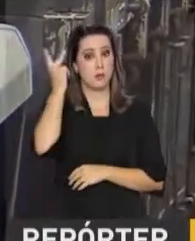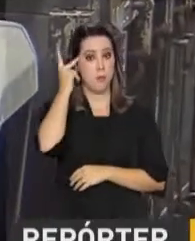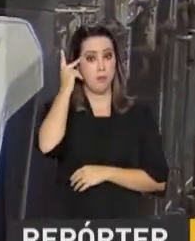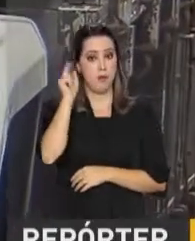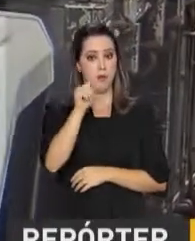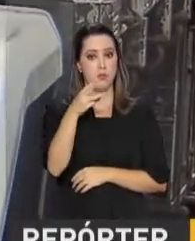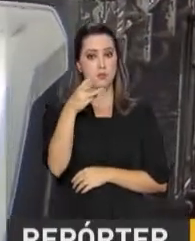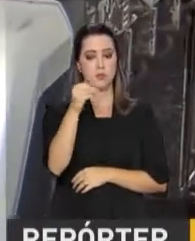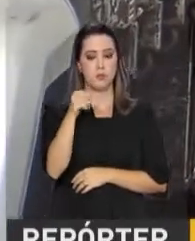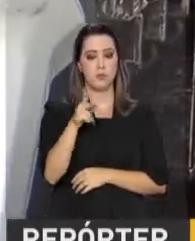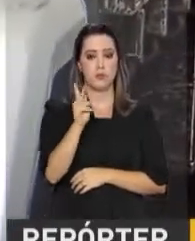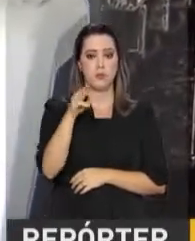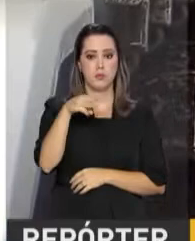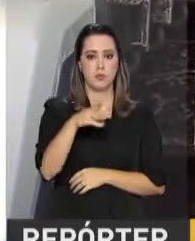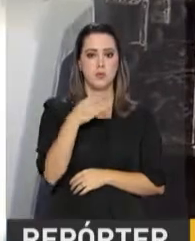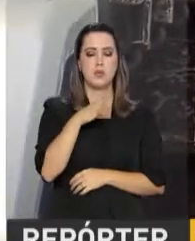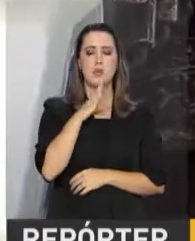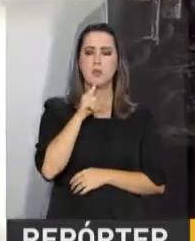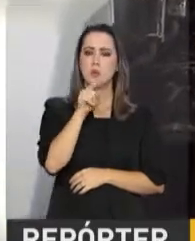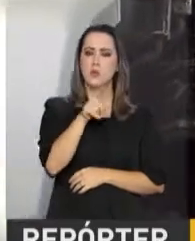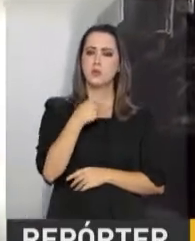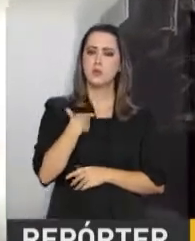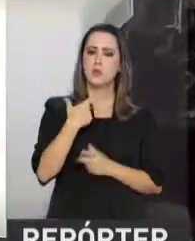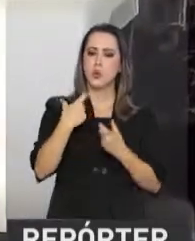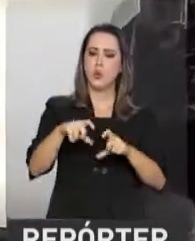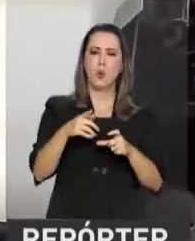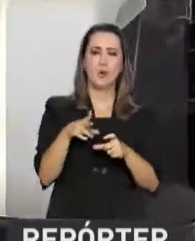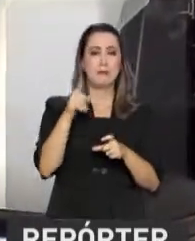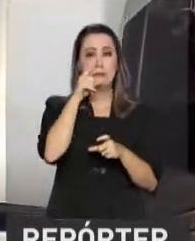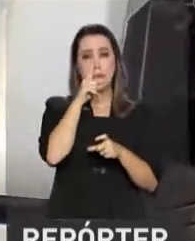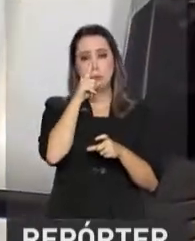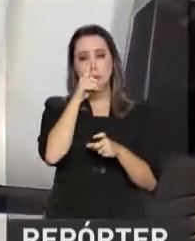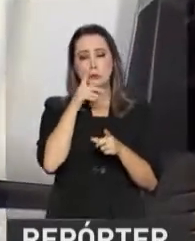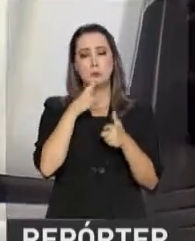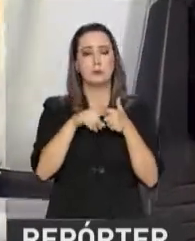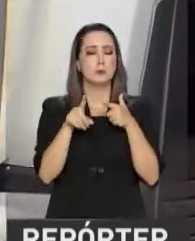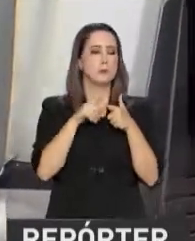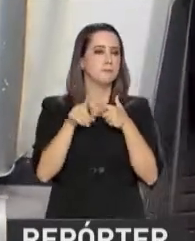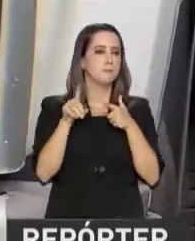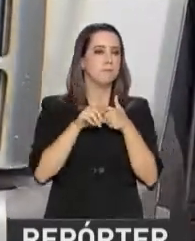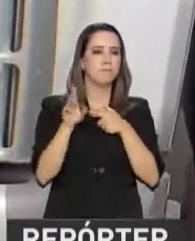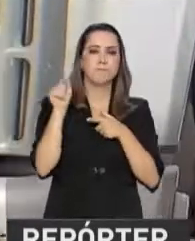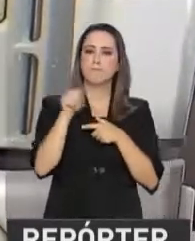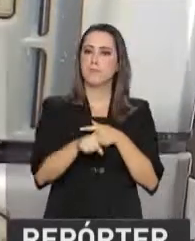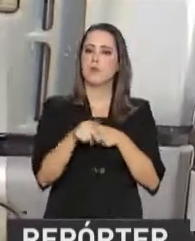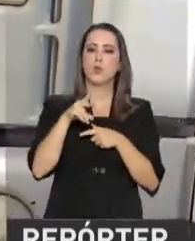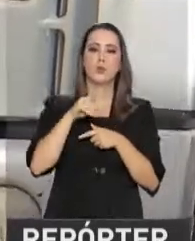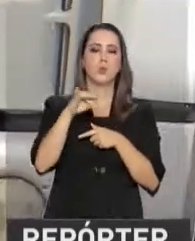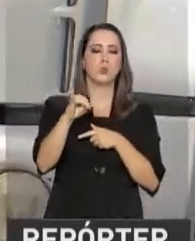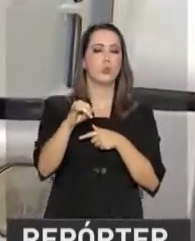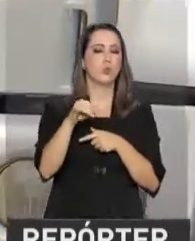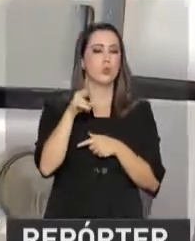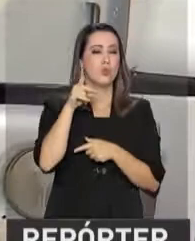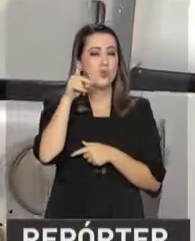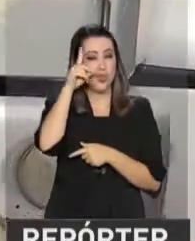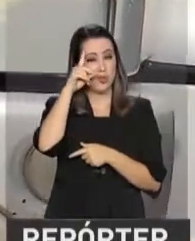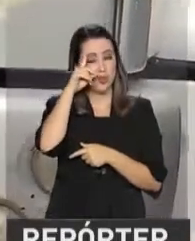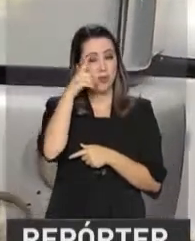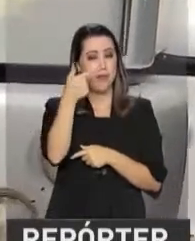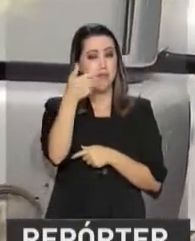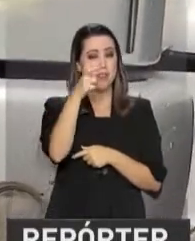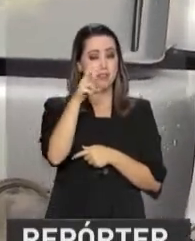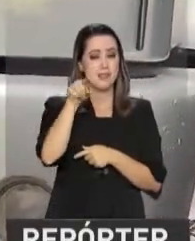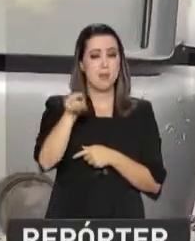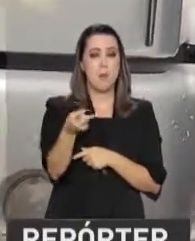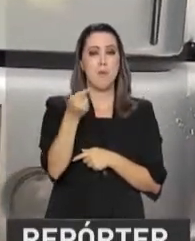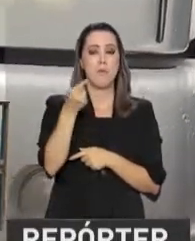de 30 quilômetros e é considerada a parte crítica da rodovia. Por aqui passam diariamente 25 mil veículos, a